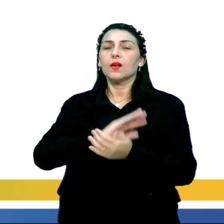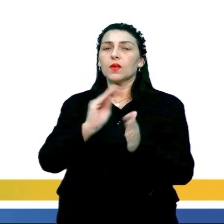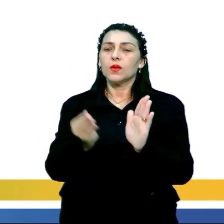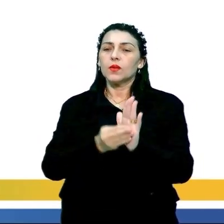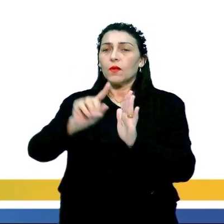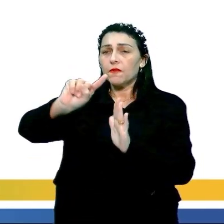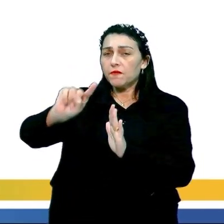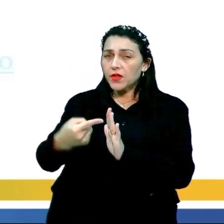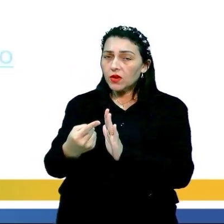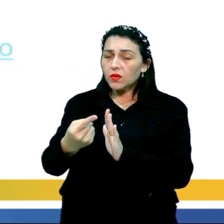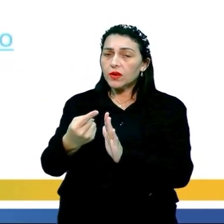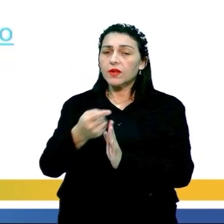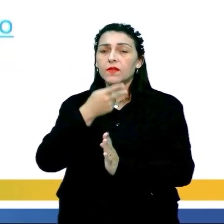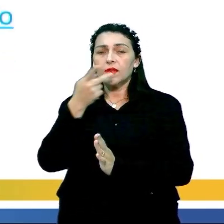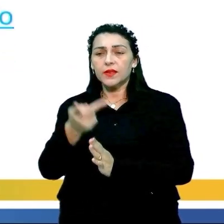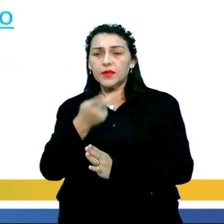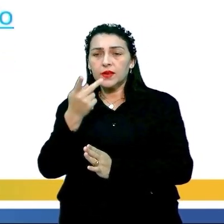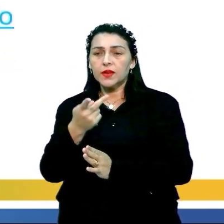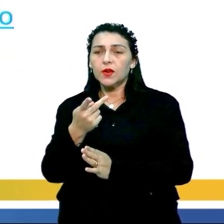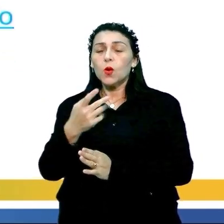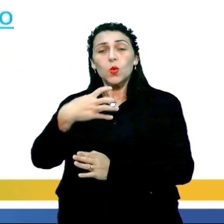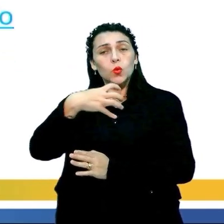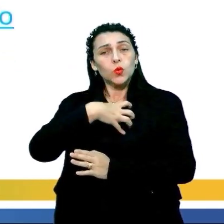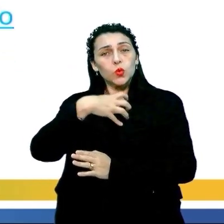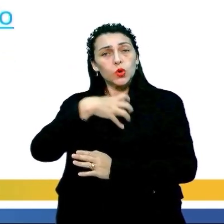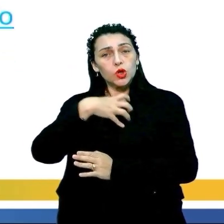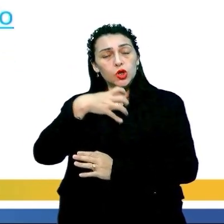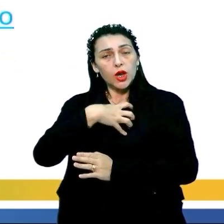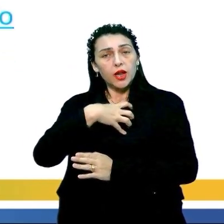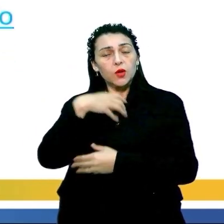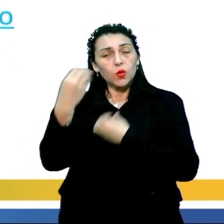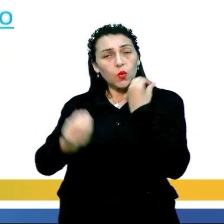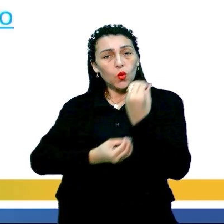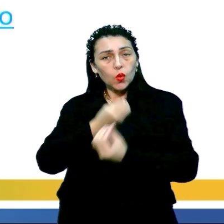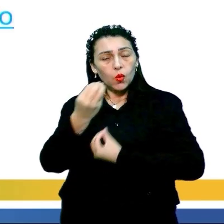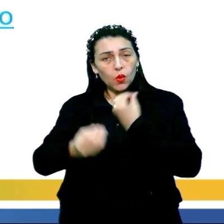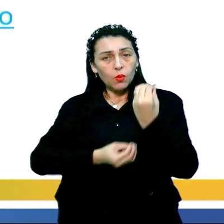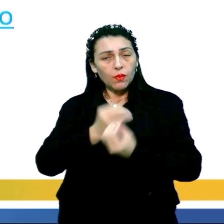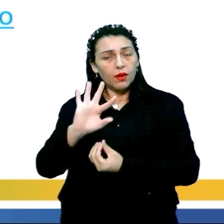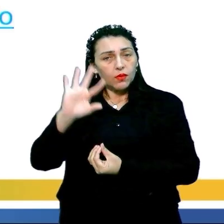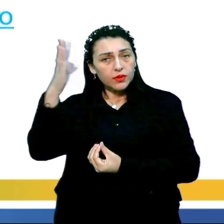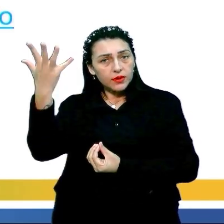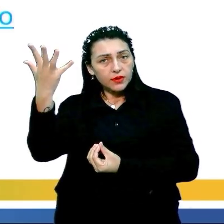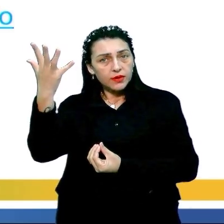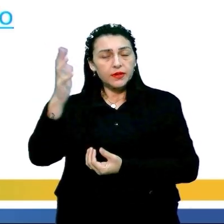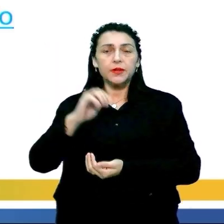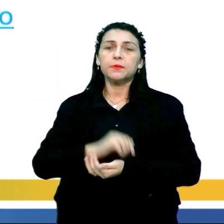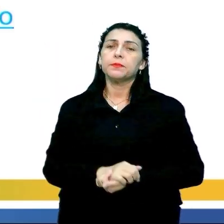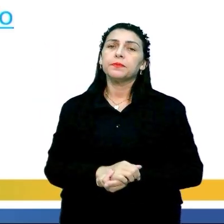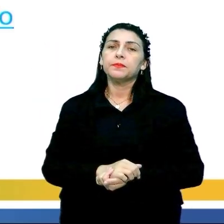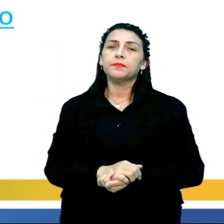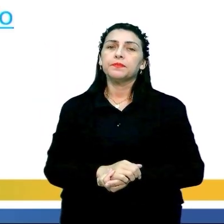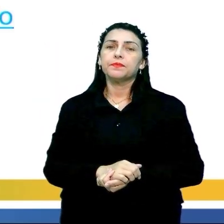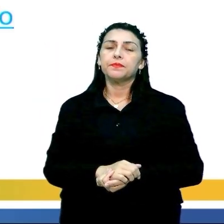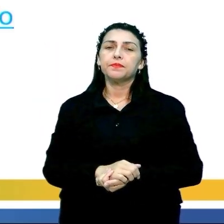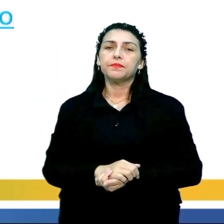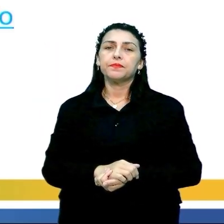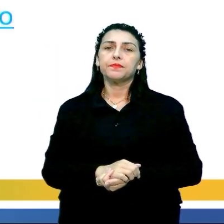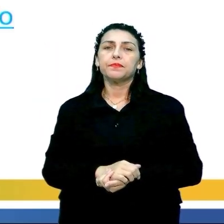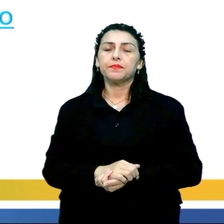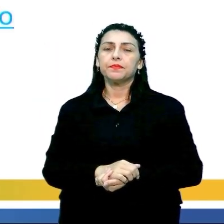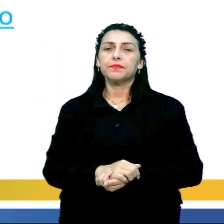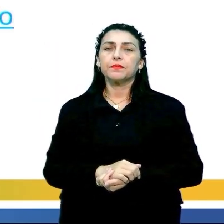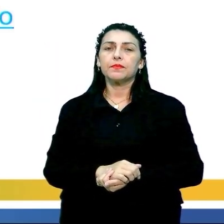uma vírgula, dizendo o modo e o meio como isso vai acontecer. Como que vai